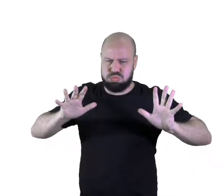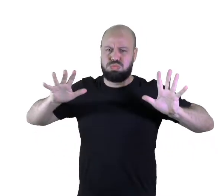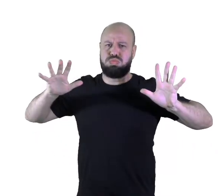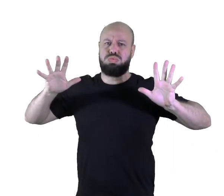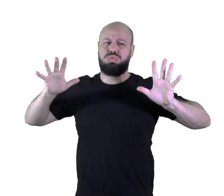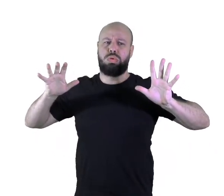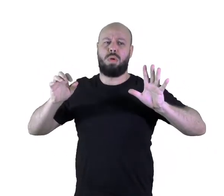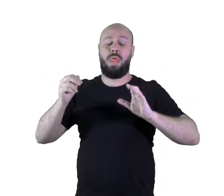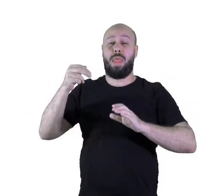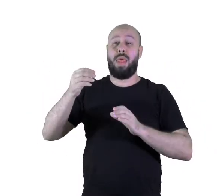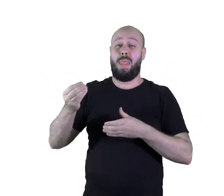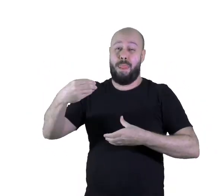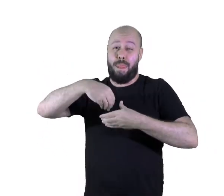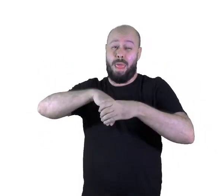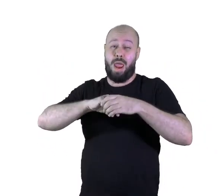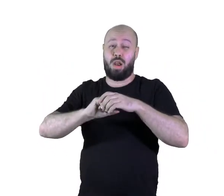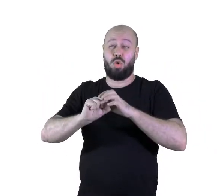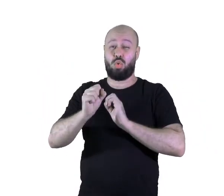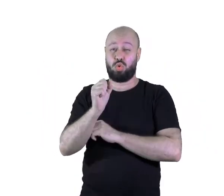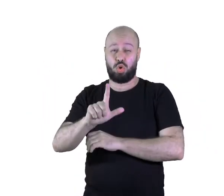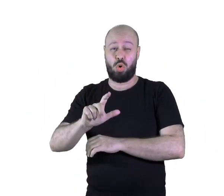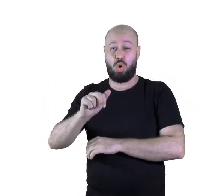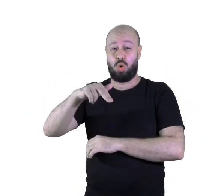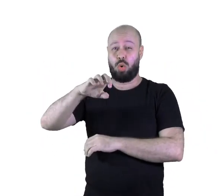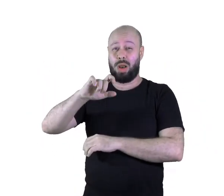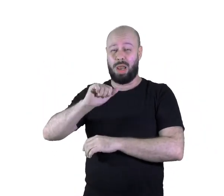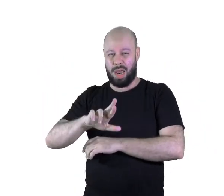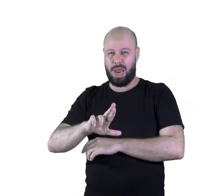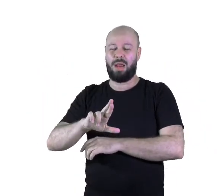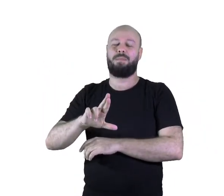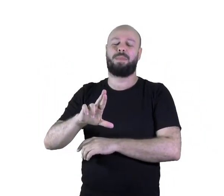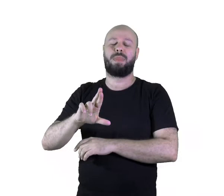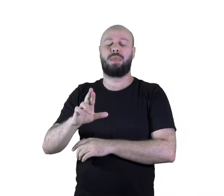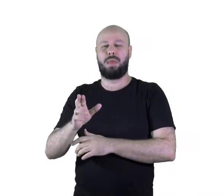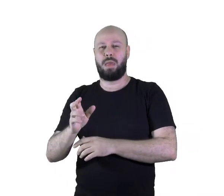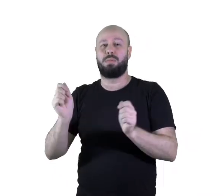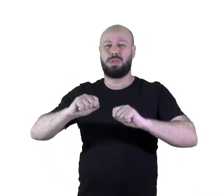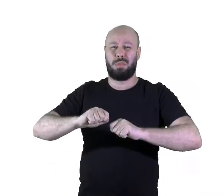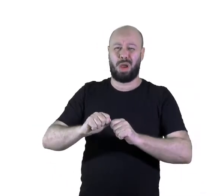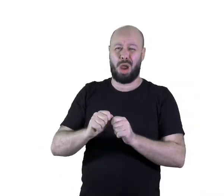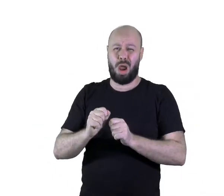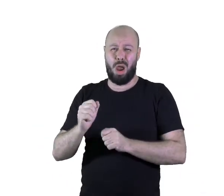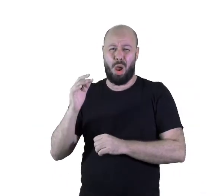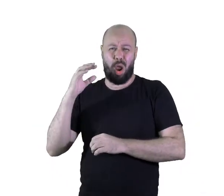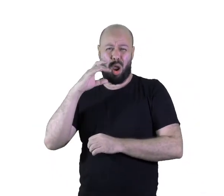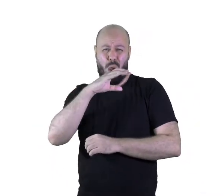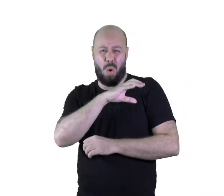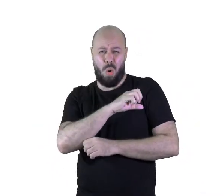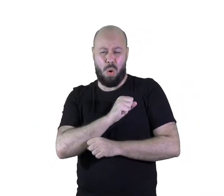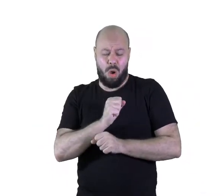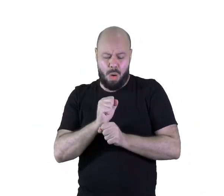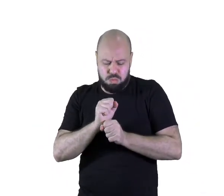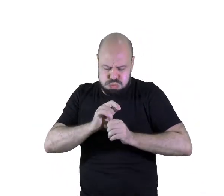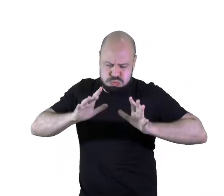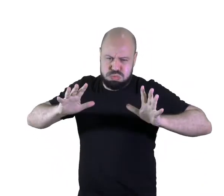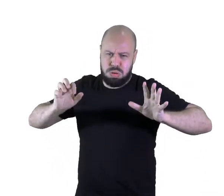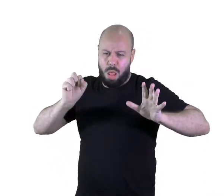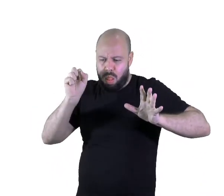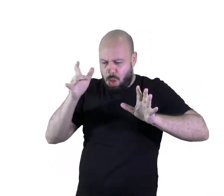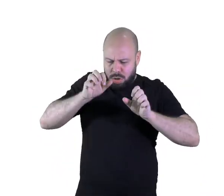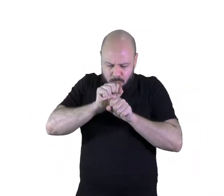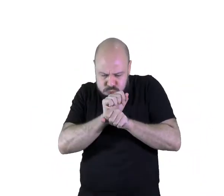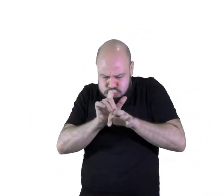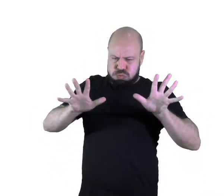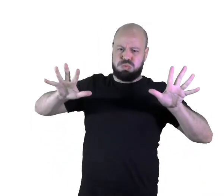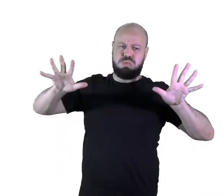acontecem dentro do Sol, que faz com que todo esse calor e essa luz seja produzida, né?